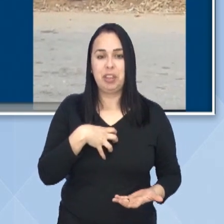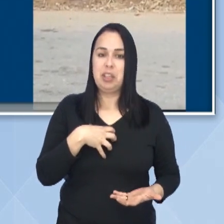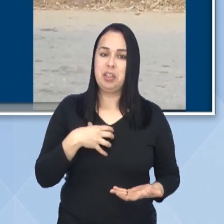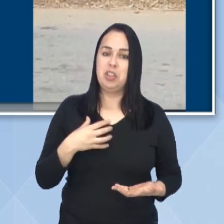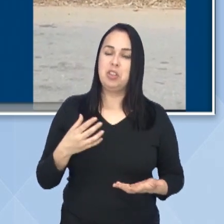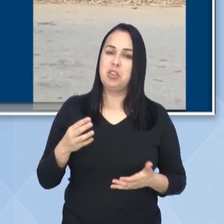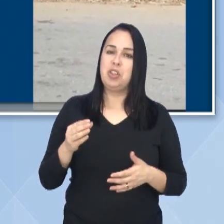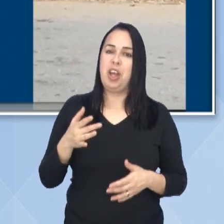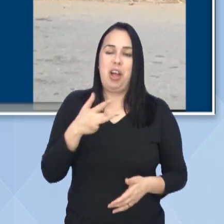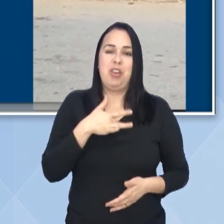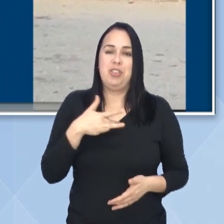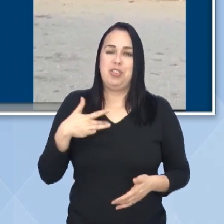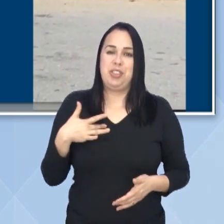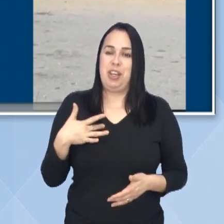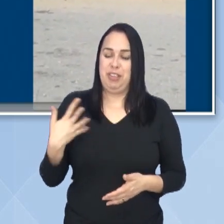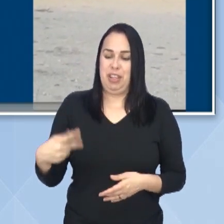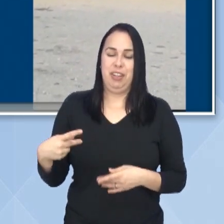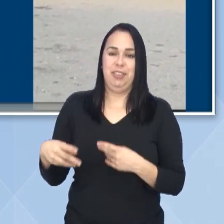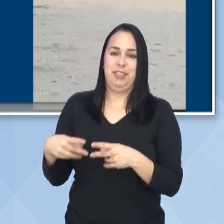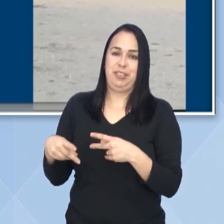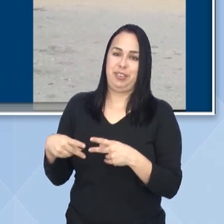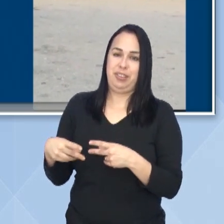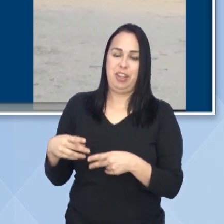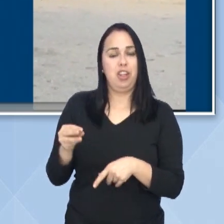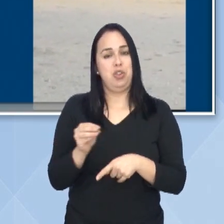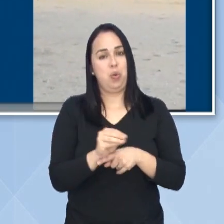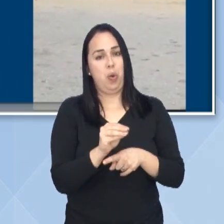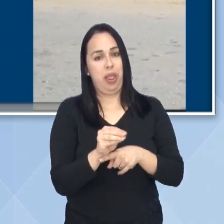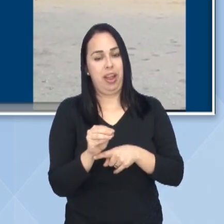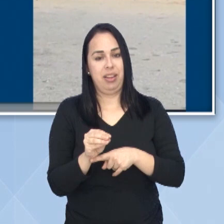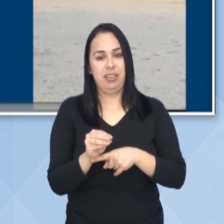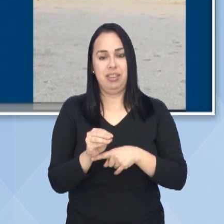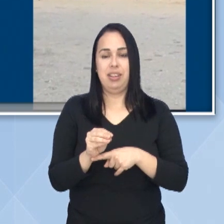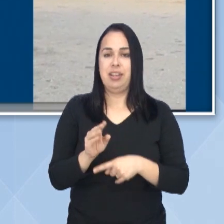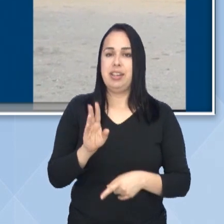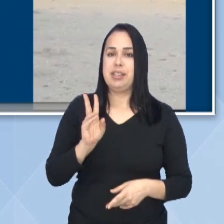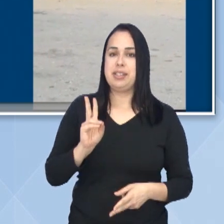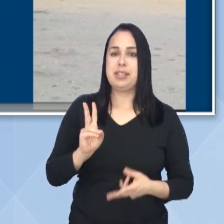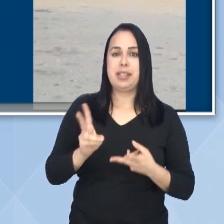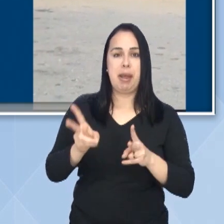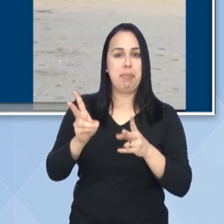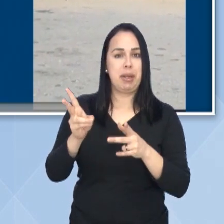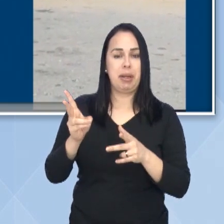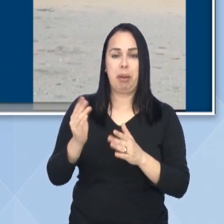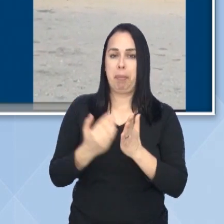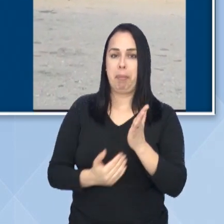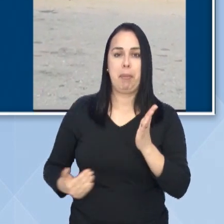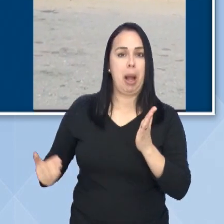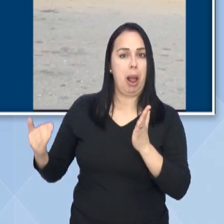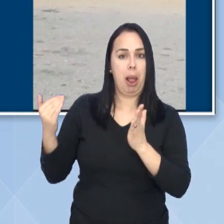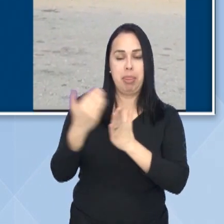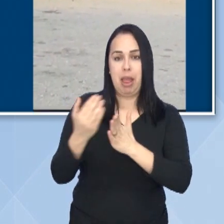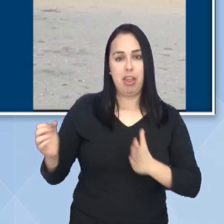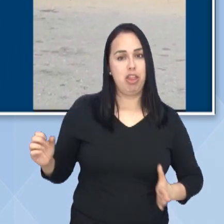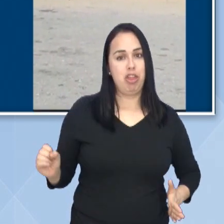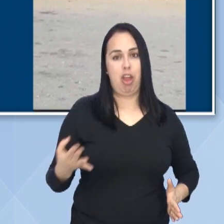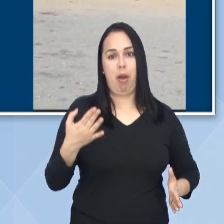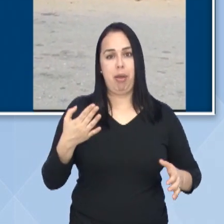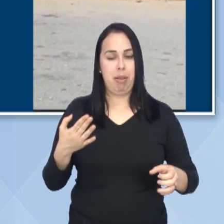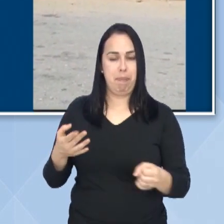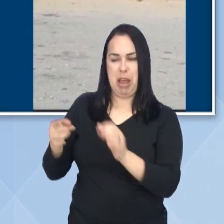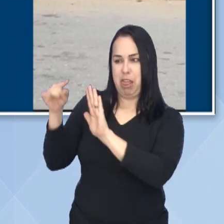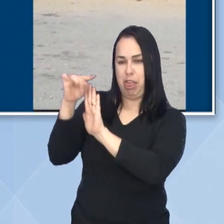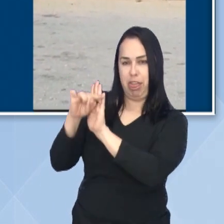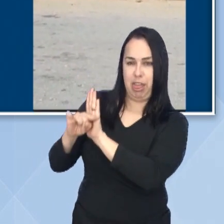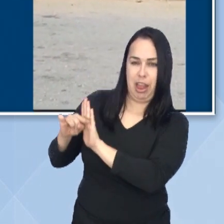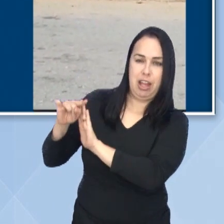a maneira saudável de São José dos Campos. Sempre um recorde em tudo quanto é que é inovação disso, em pesquisa